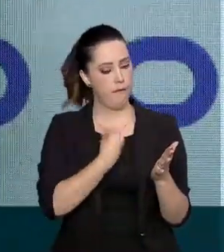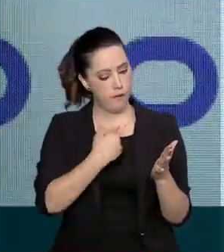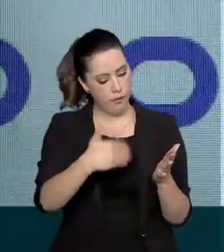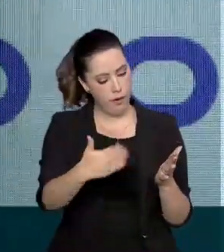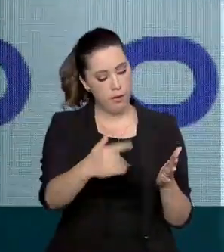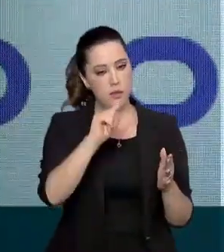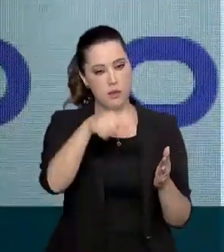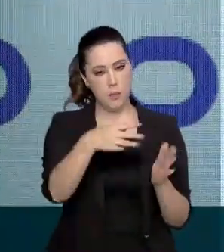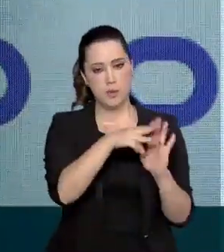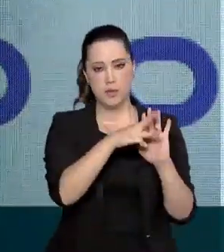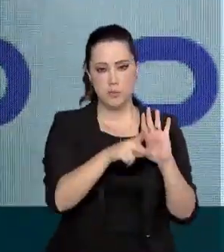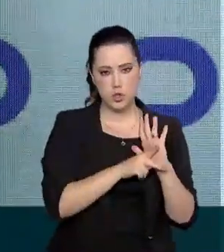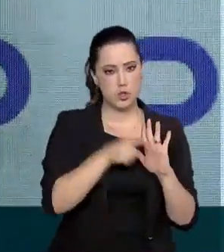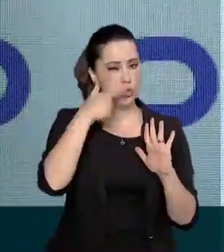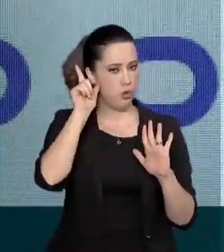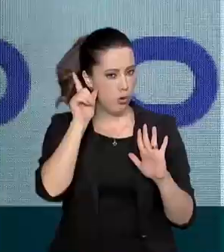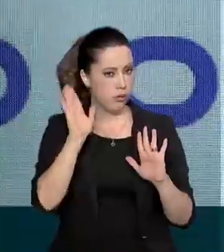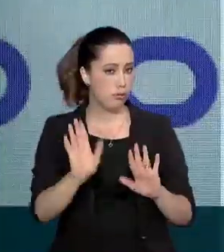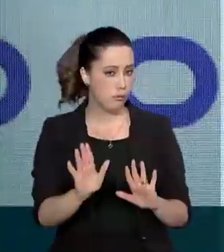espero.